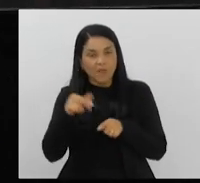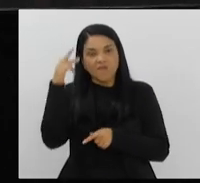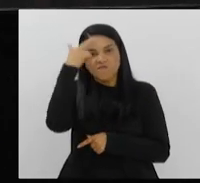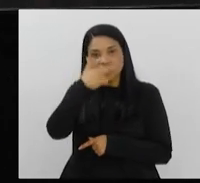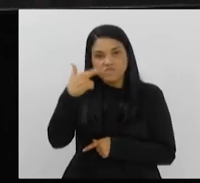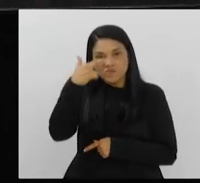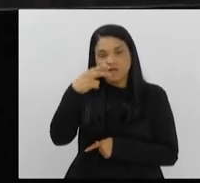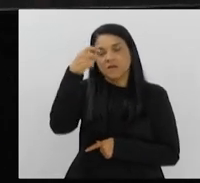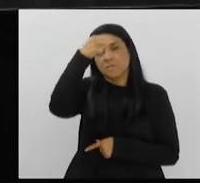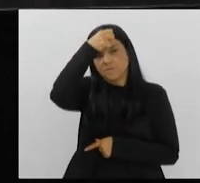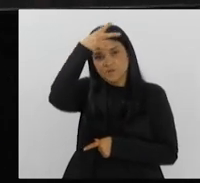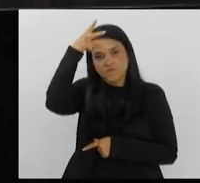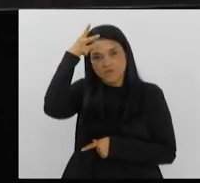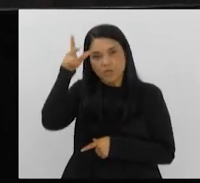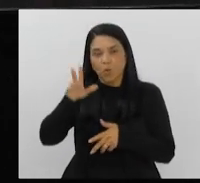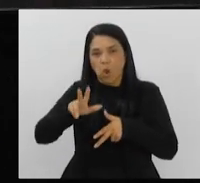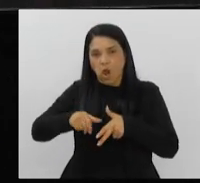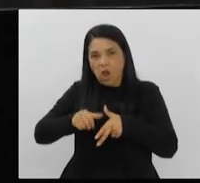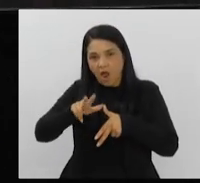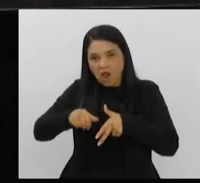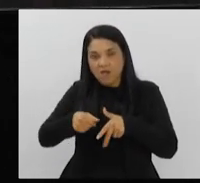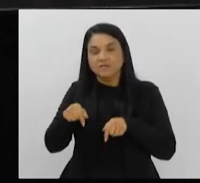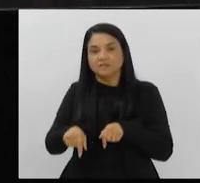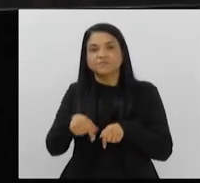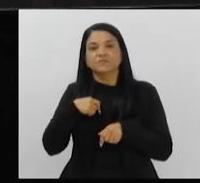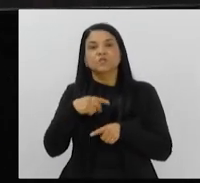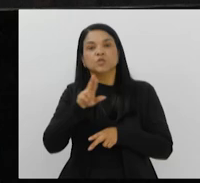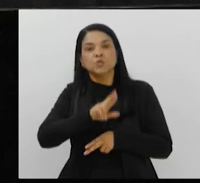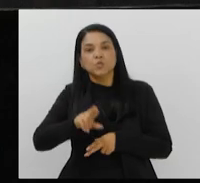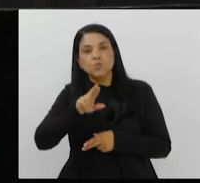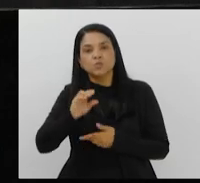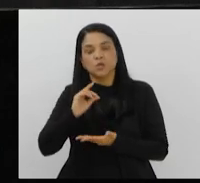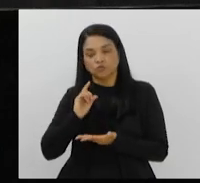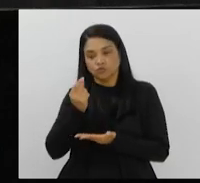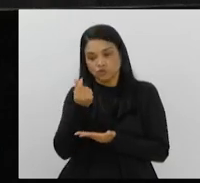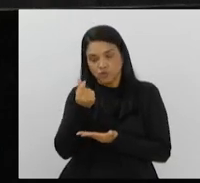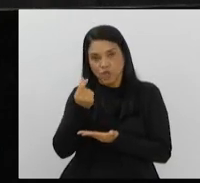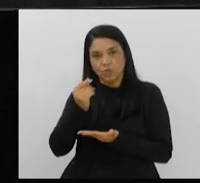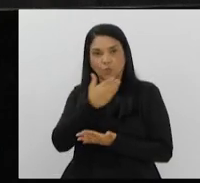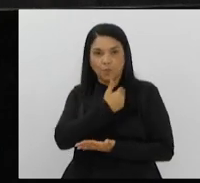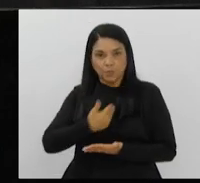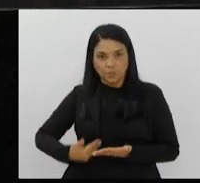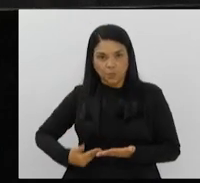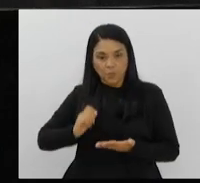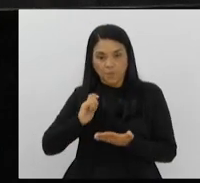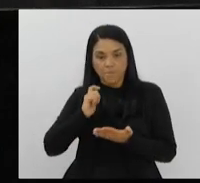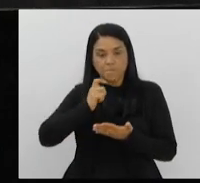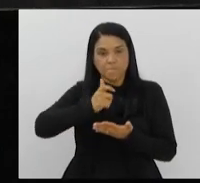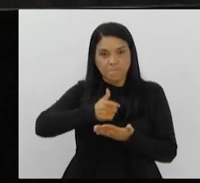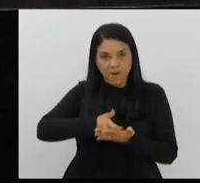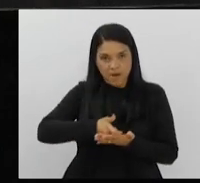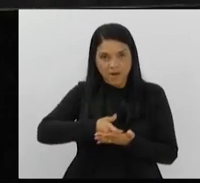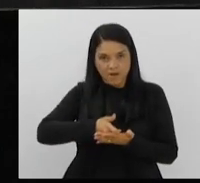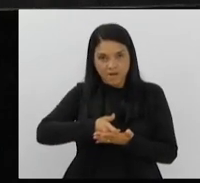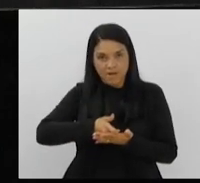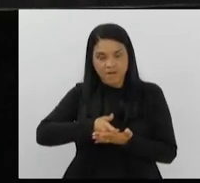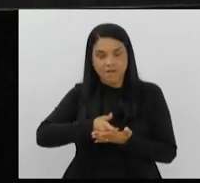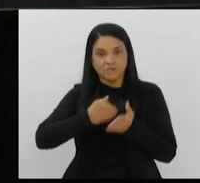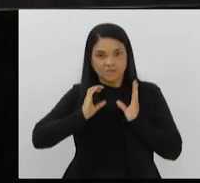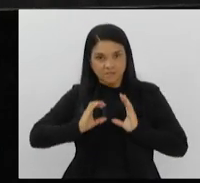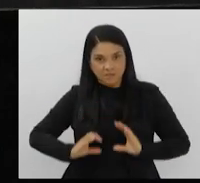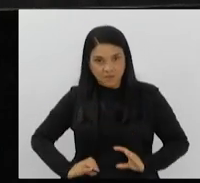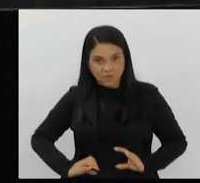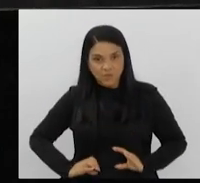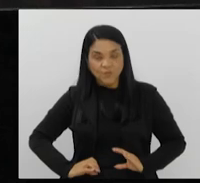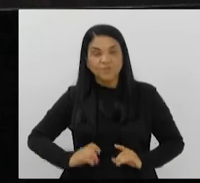prefeituras corruptas que usam a máquina pública, paga com o seu dinheiro cidadão, para fazer